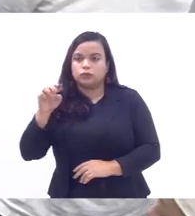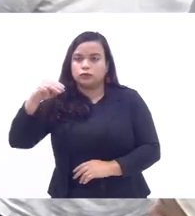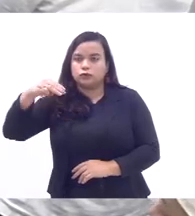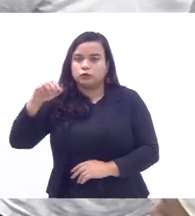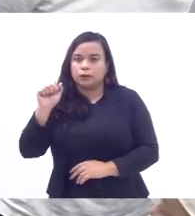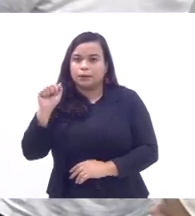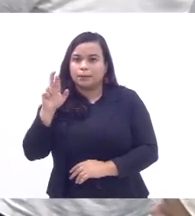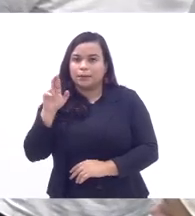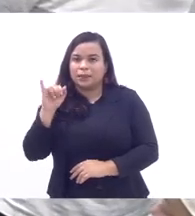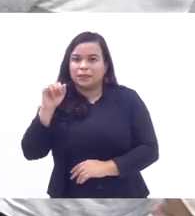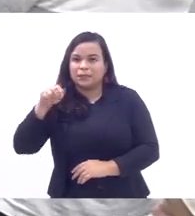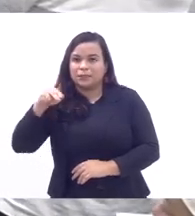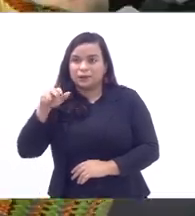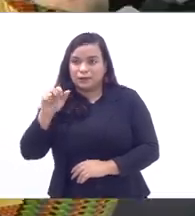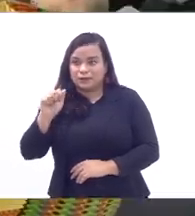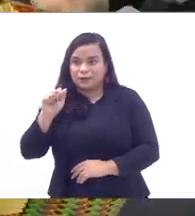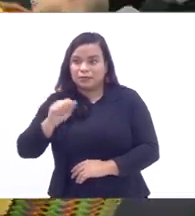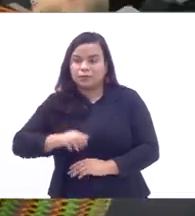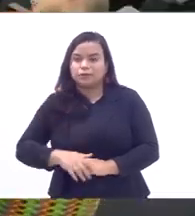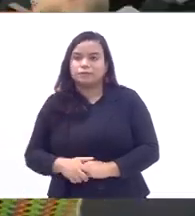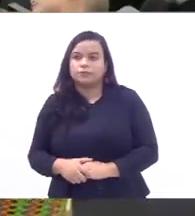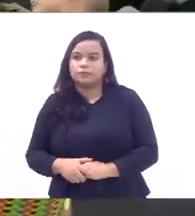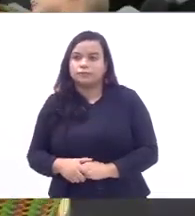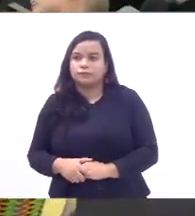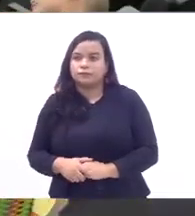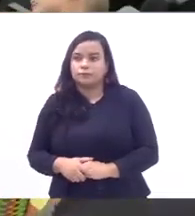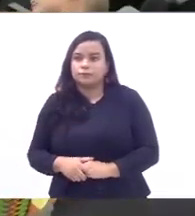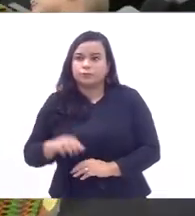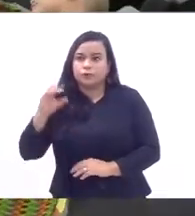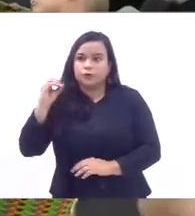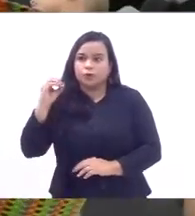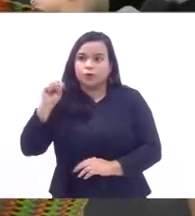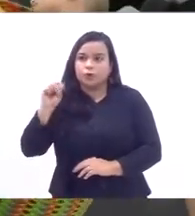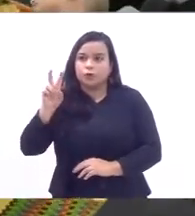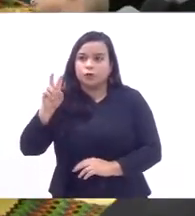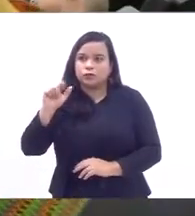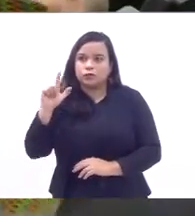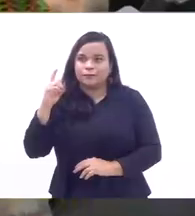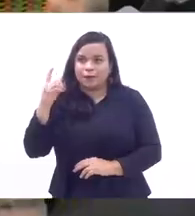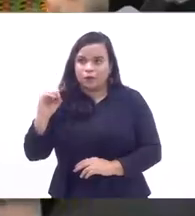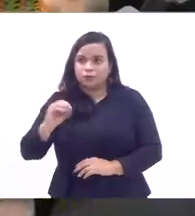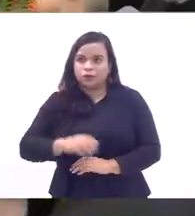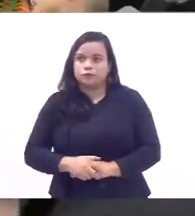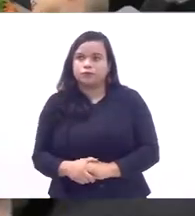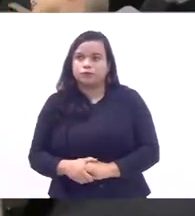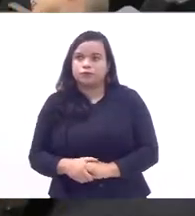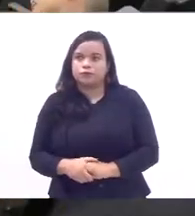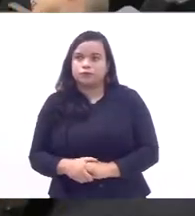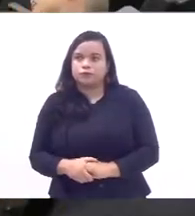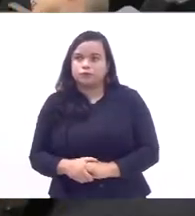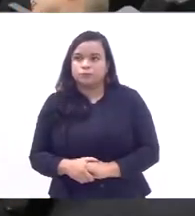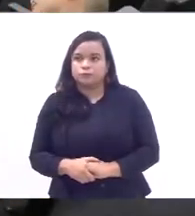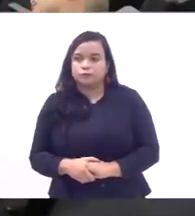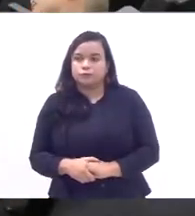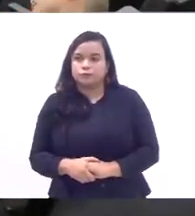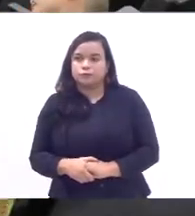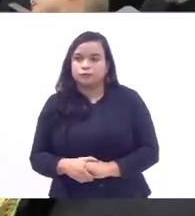Mariana L. de La Mônica, Osvaldo dos Santos,